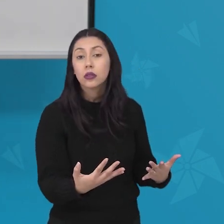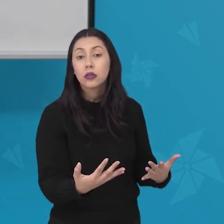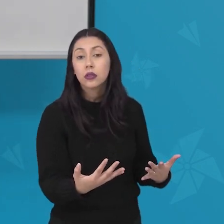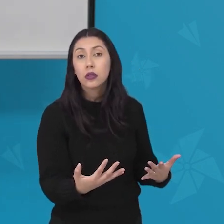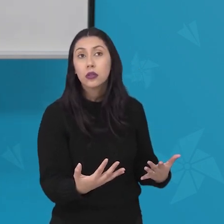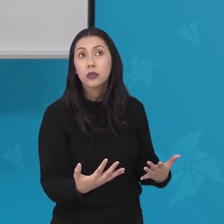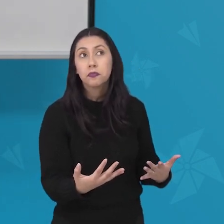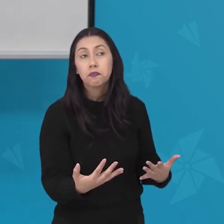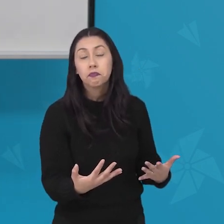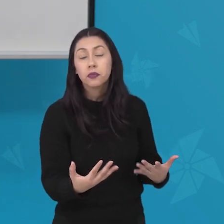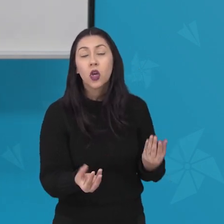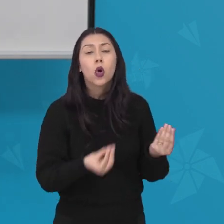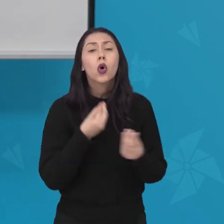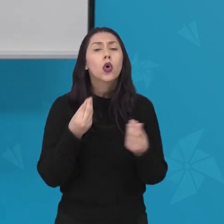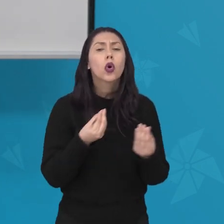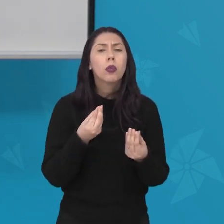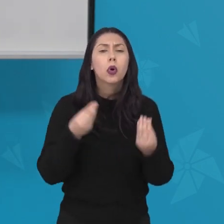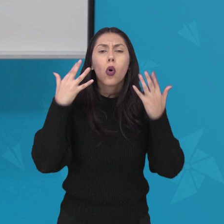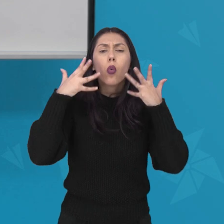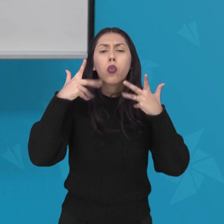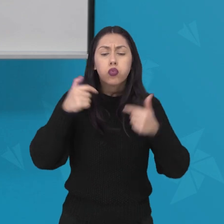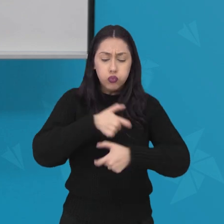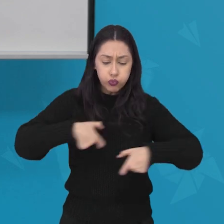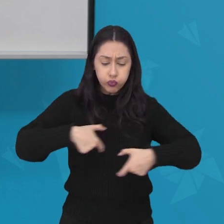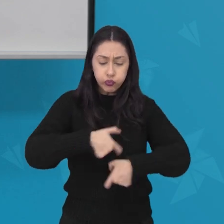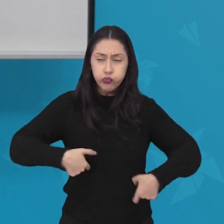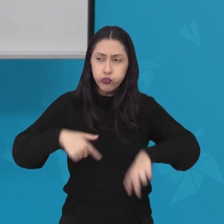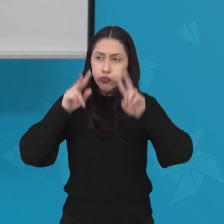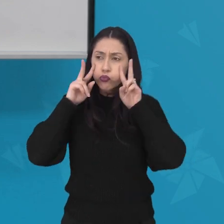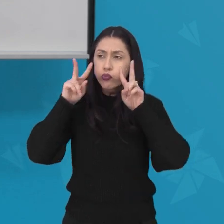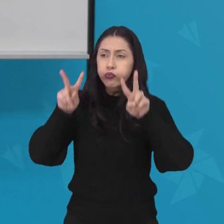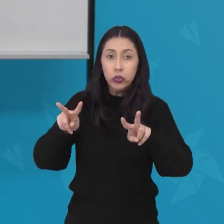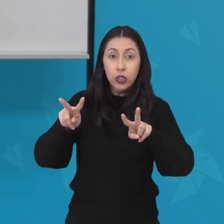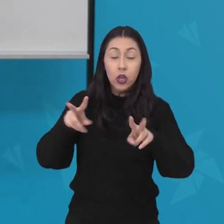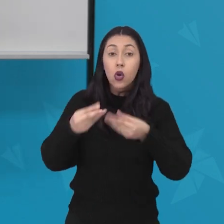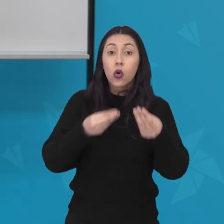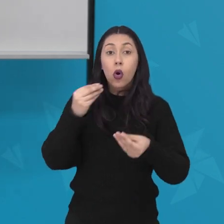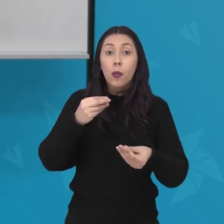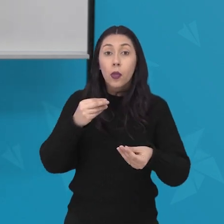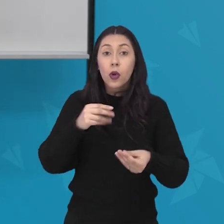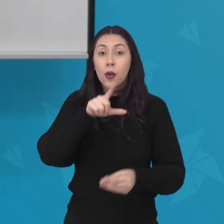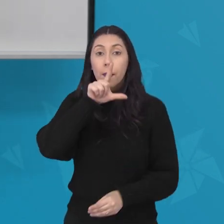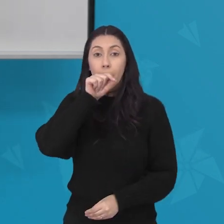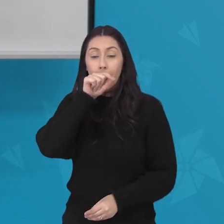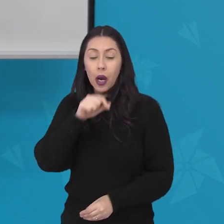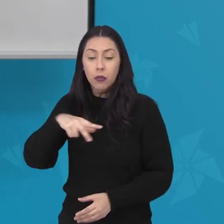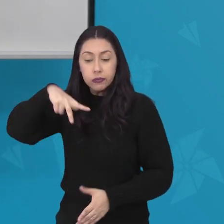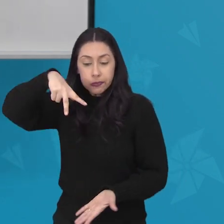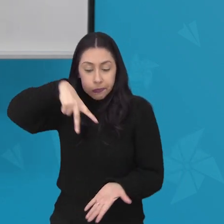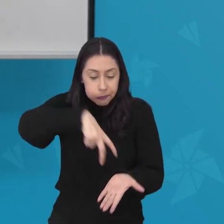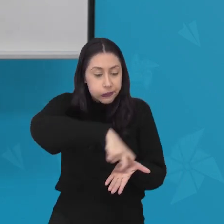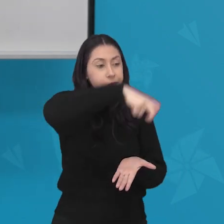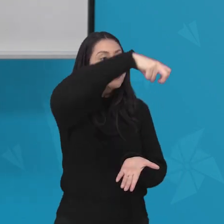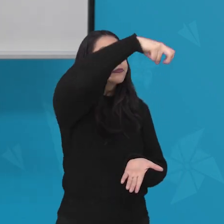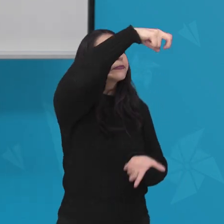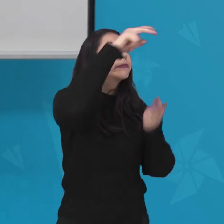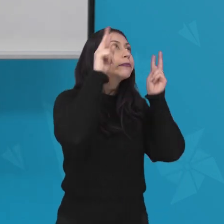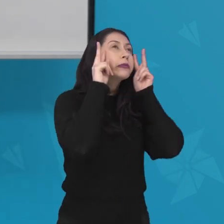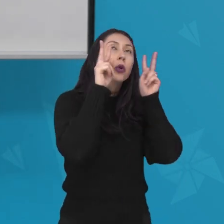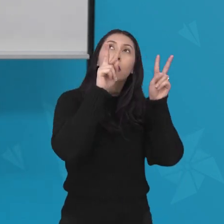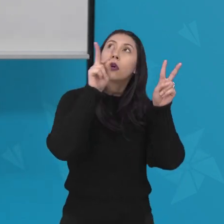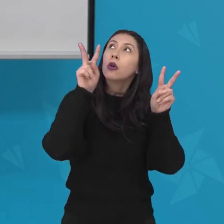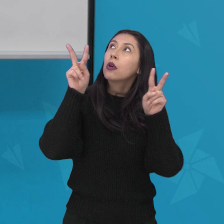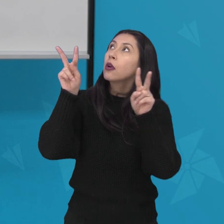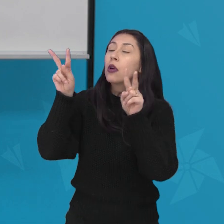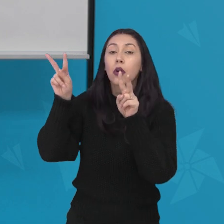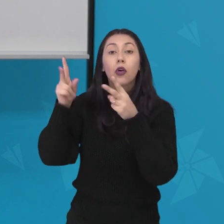sobre como um tigre enxerga, como uma águia vê as coisas